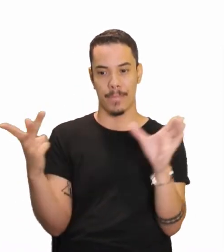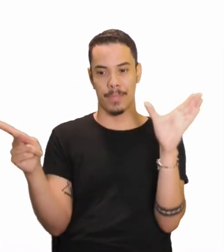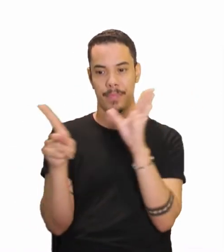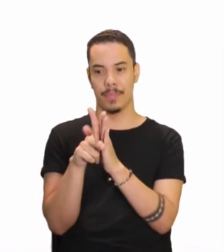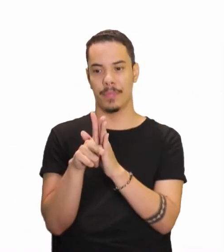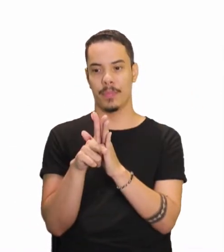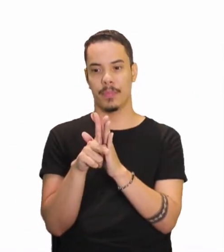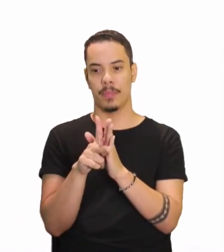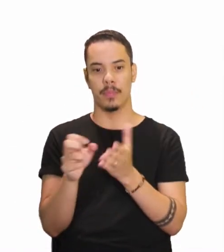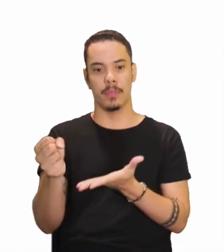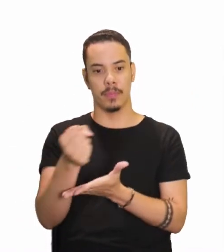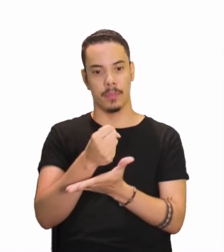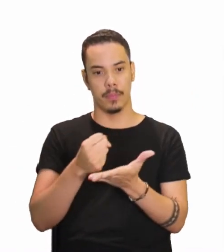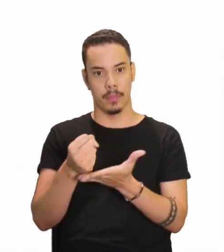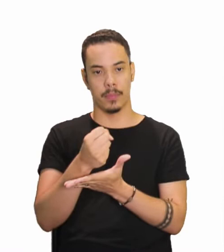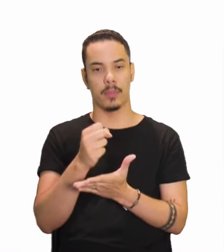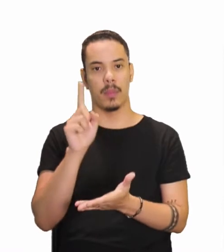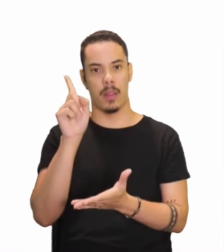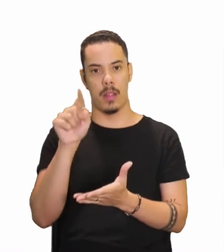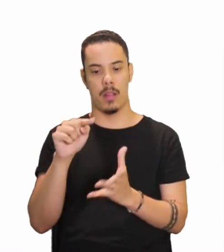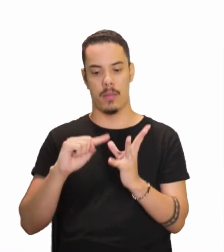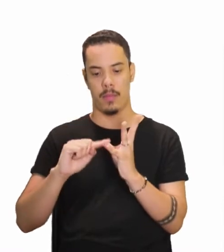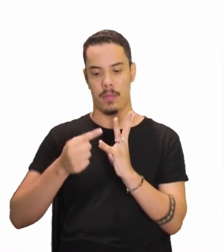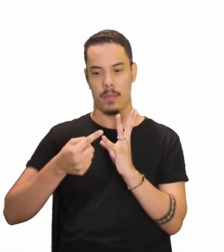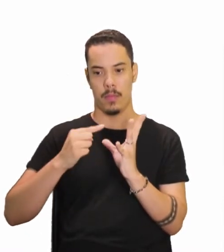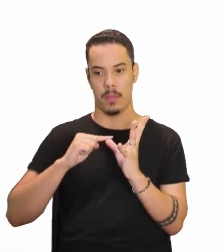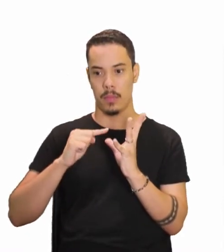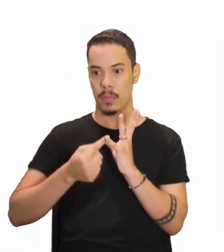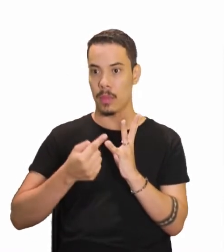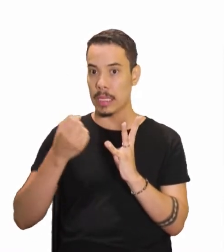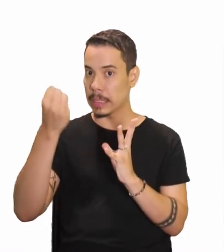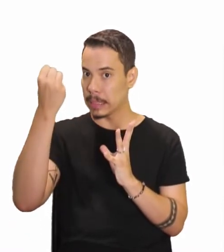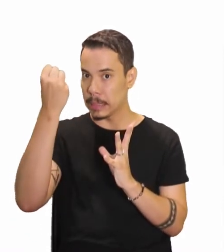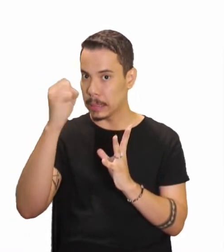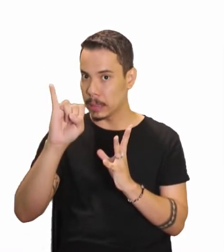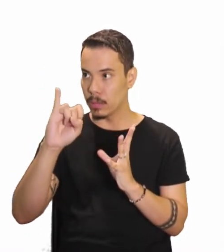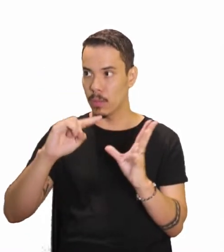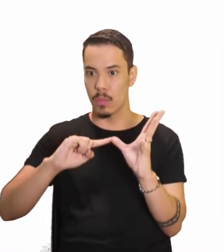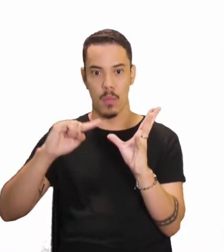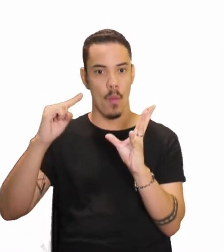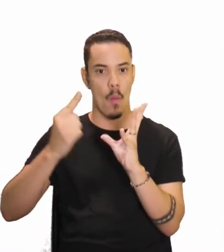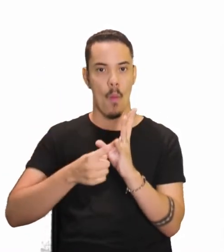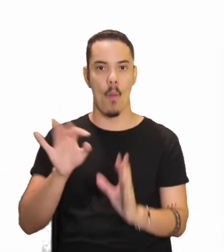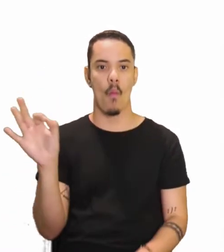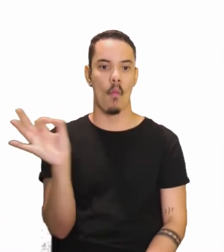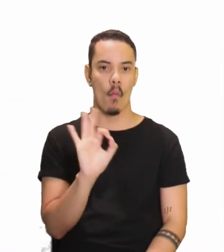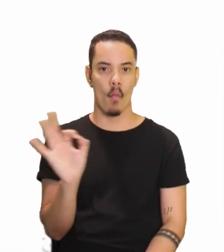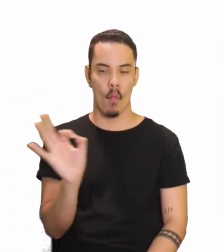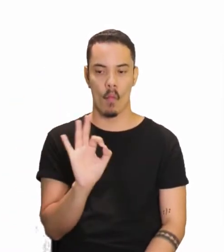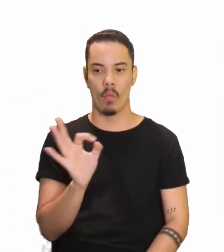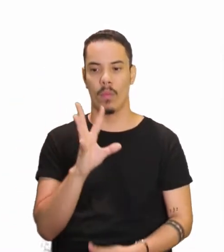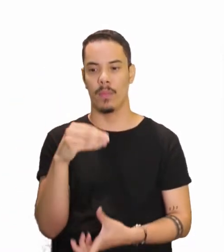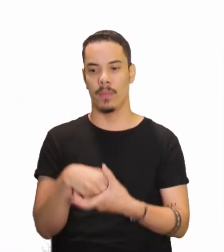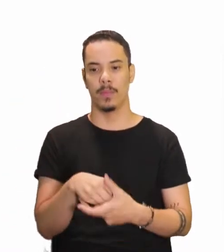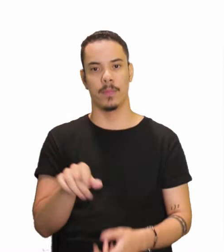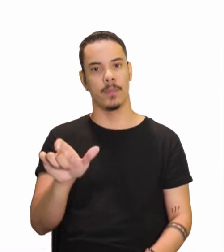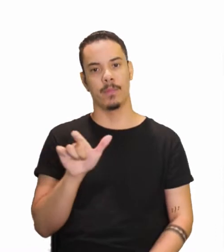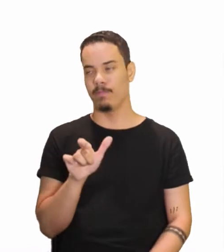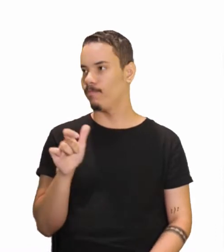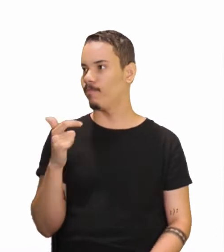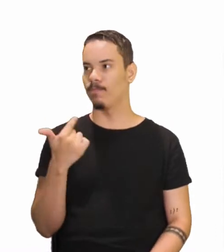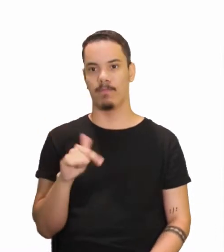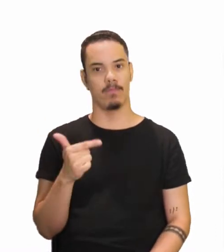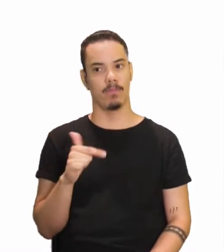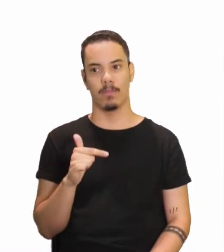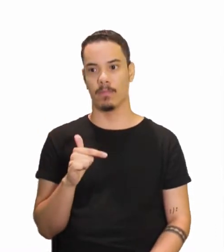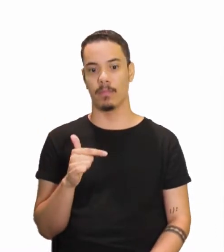a base da vogal. Se não tiver vogal na sílaba, ou seja, na palavra, não tem sílaba. Porque